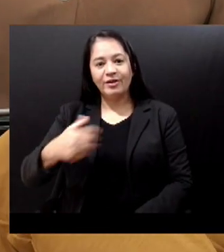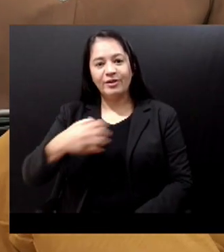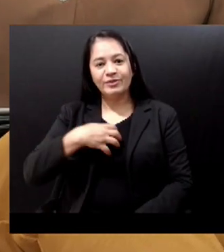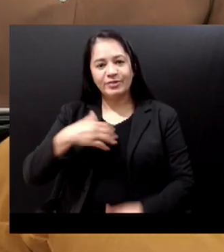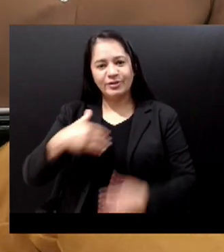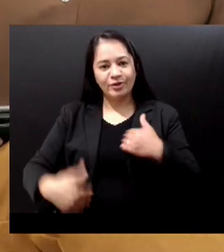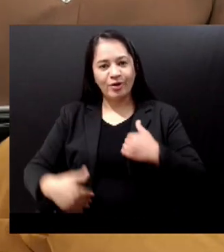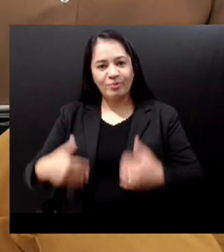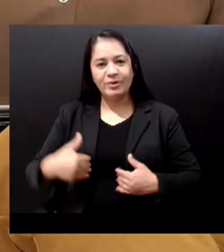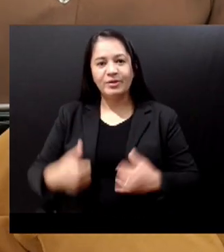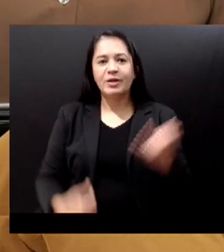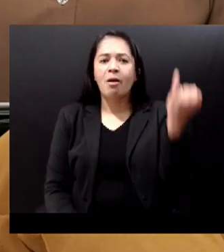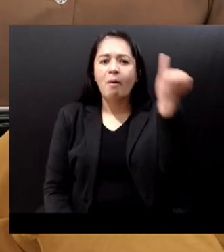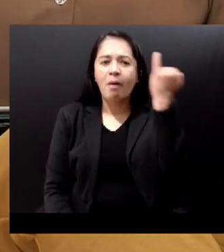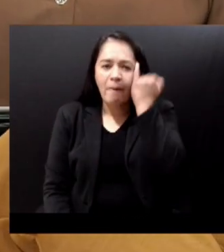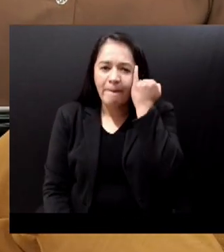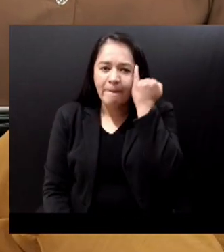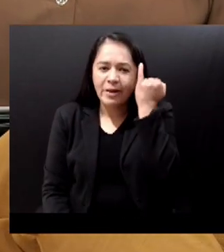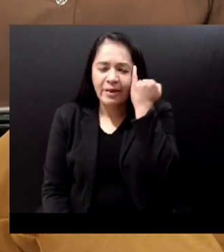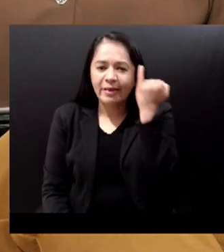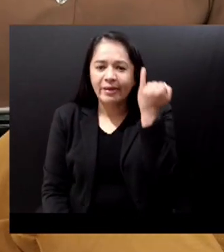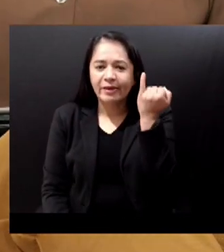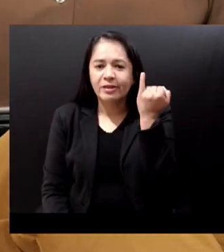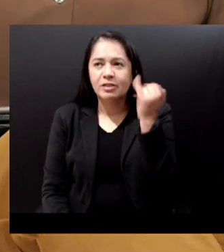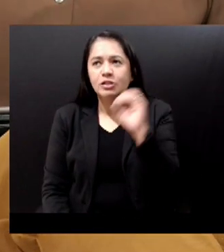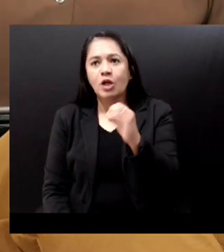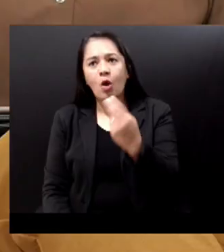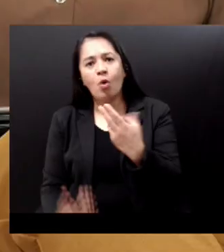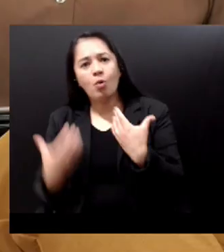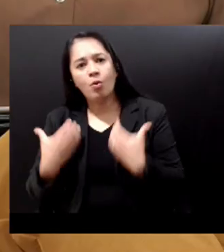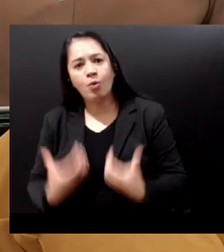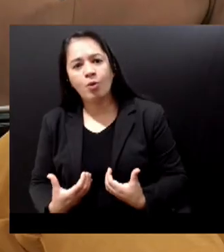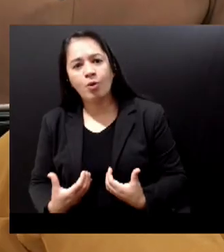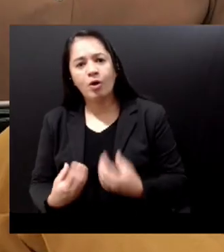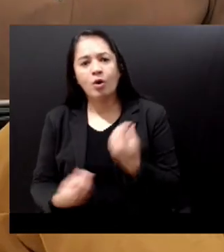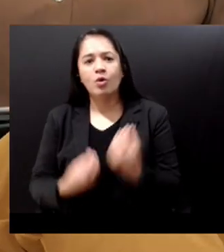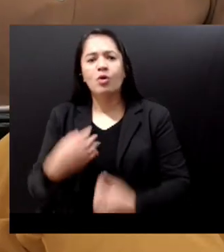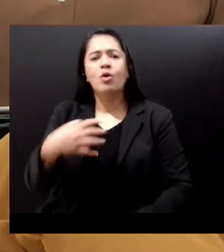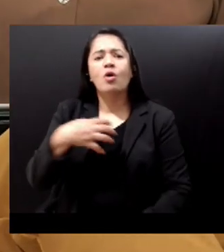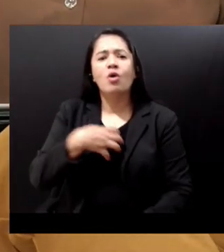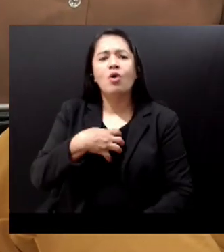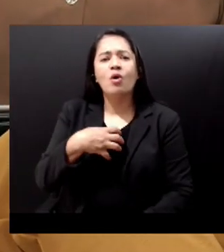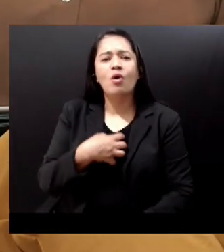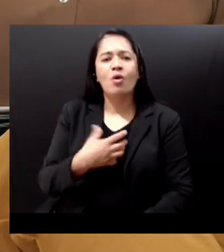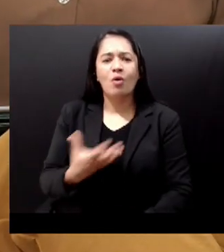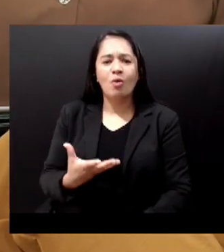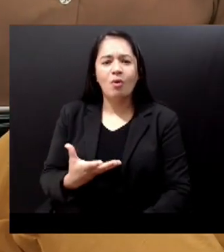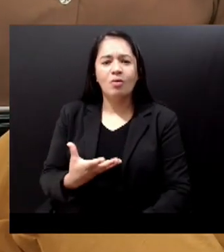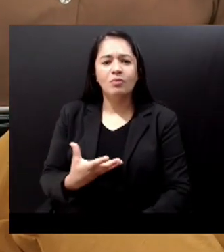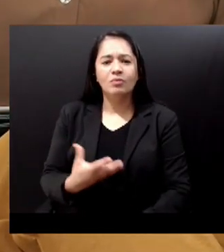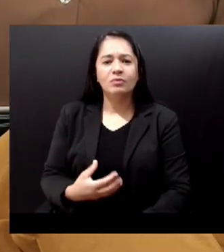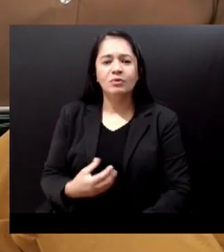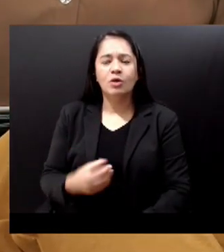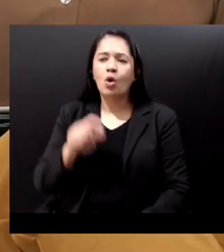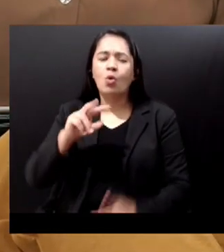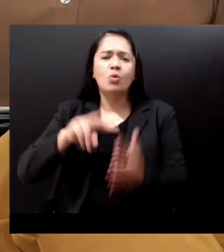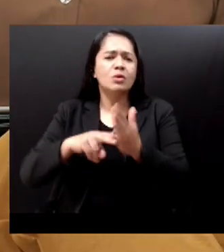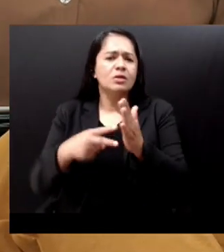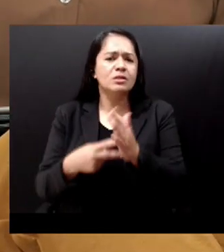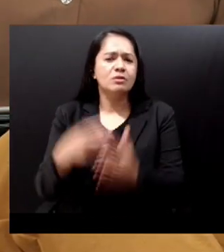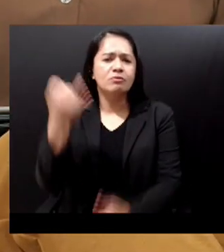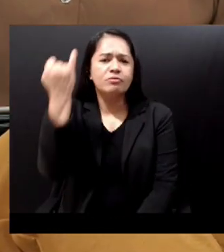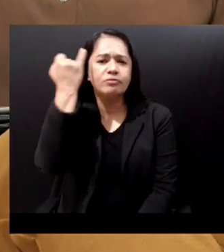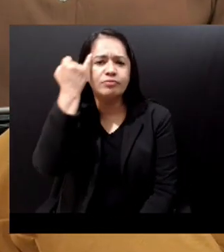que tô com preguiça ou tô cansada? Que é preguiça, para Então, começo de conversa, então, o que né. é preguiça? Pois é, me parece